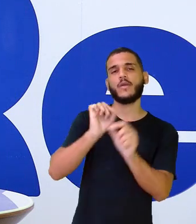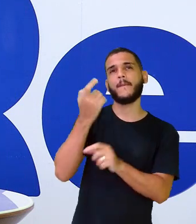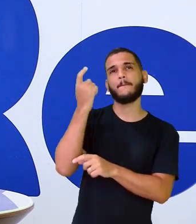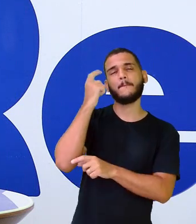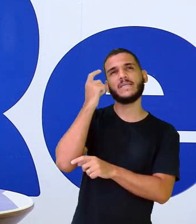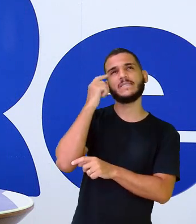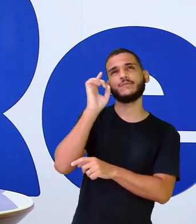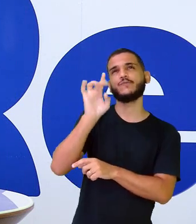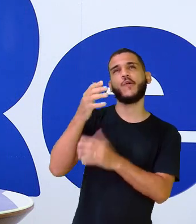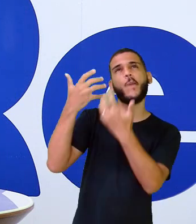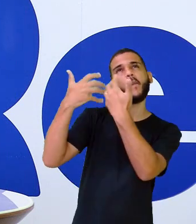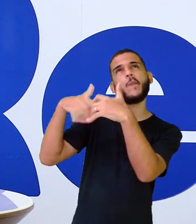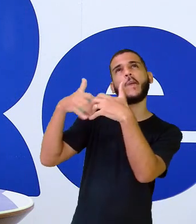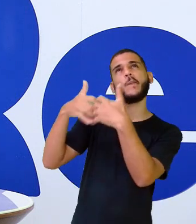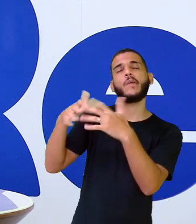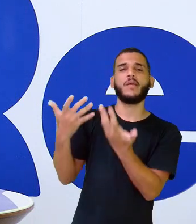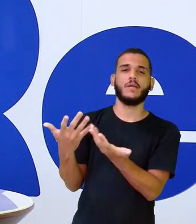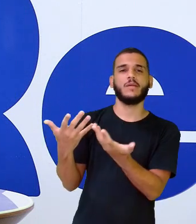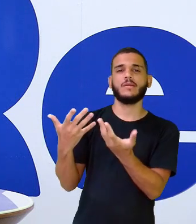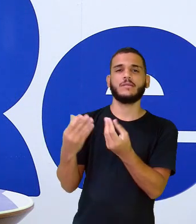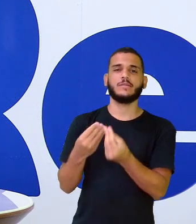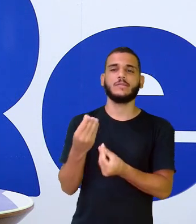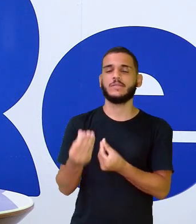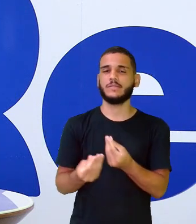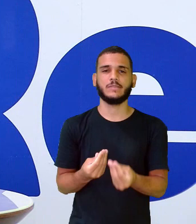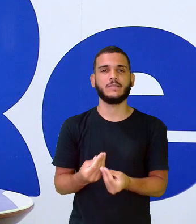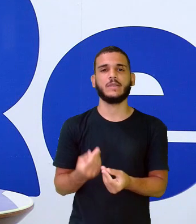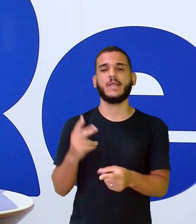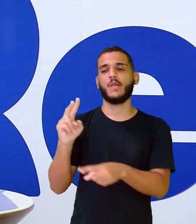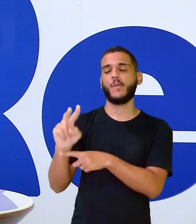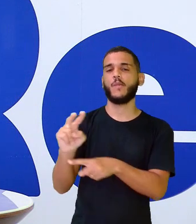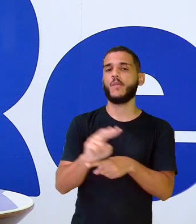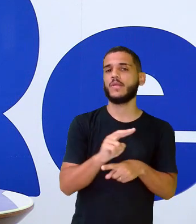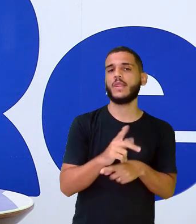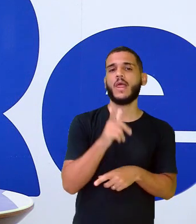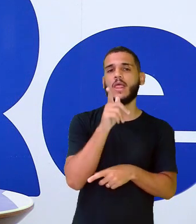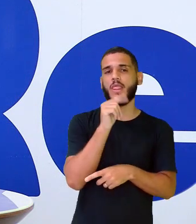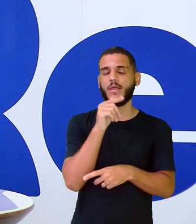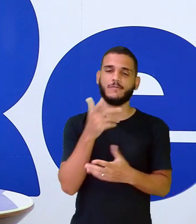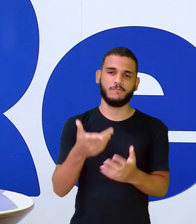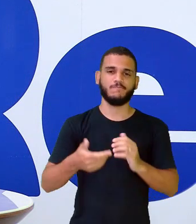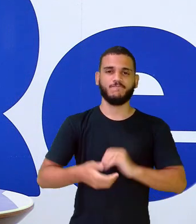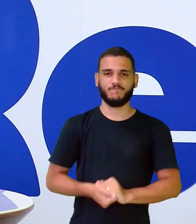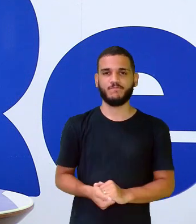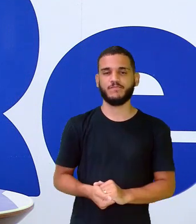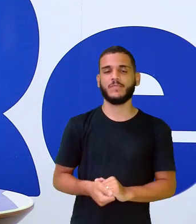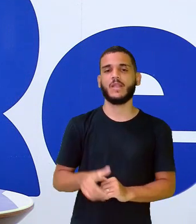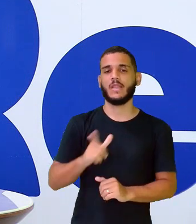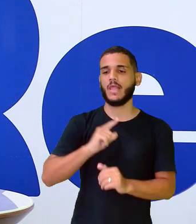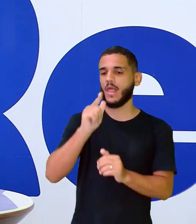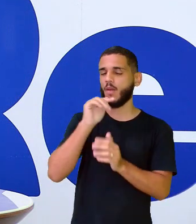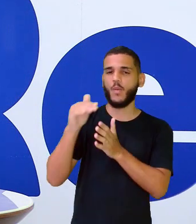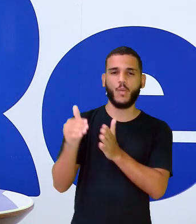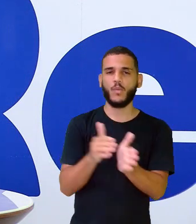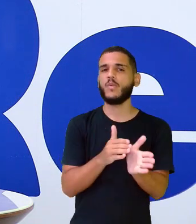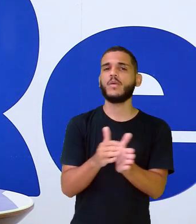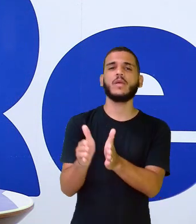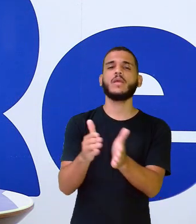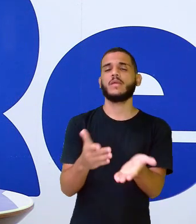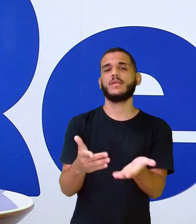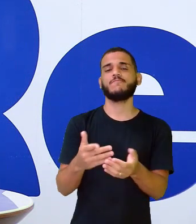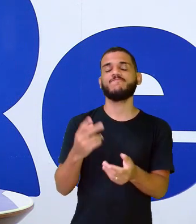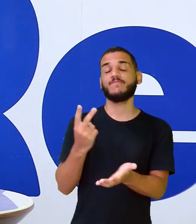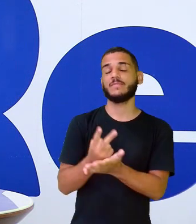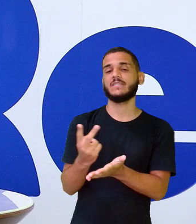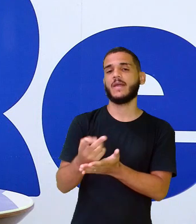pensando, refletindo sobre essa questão da preservação das águas, sobre os rios.